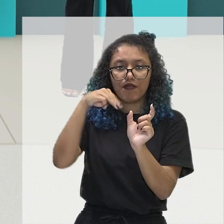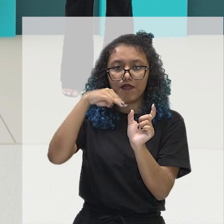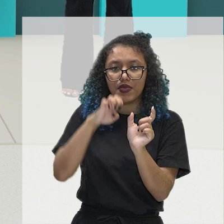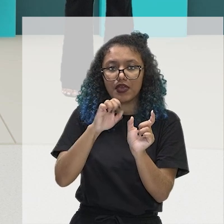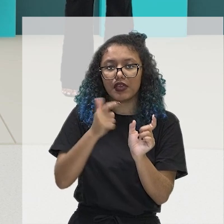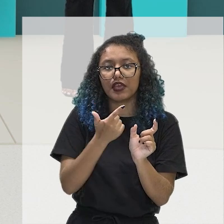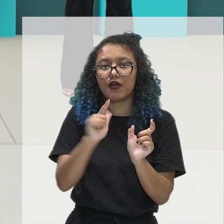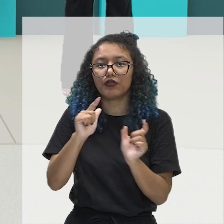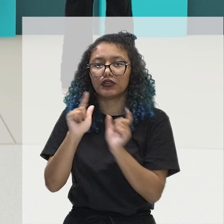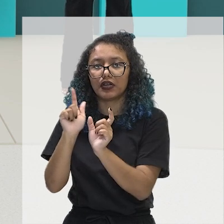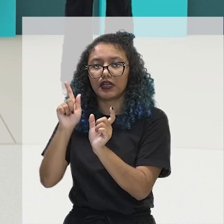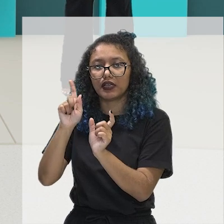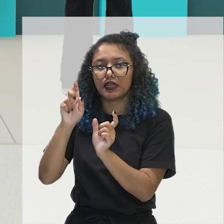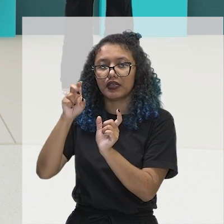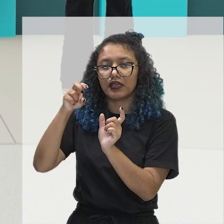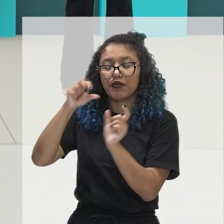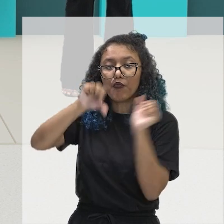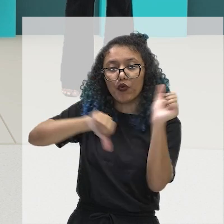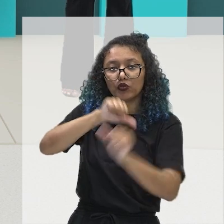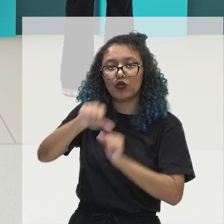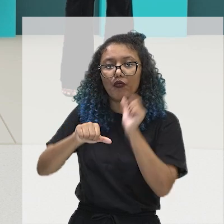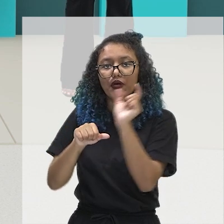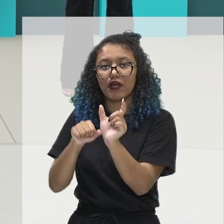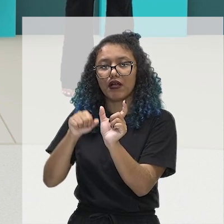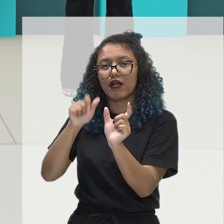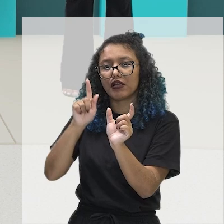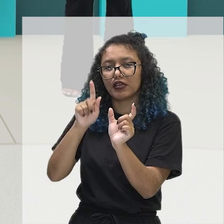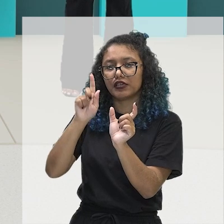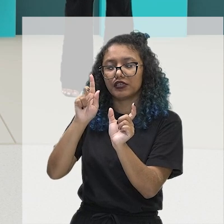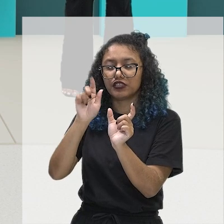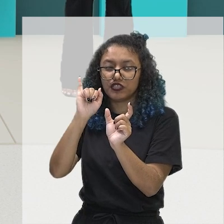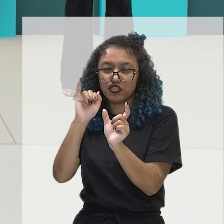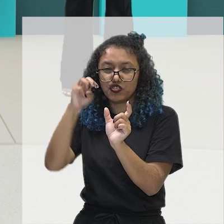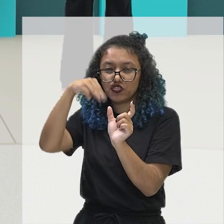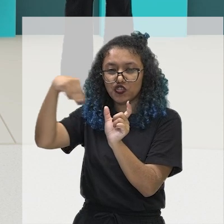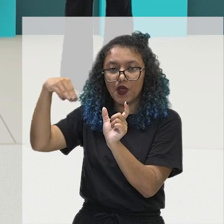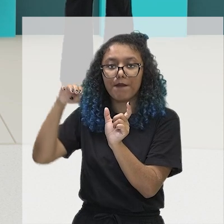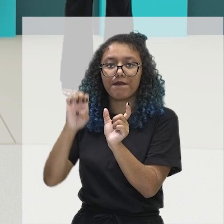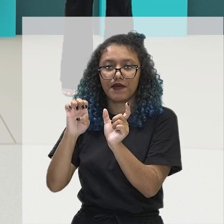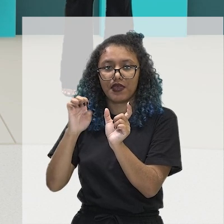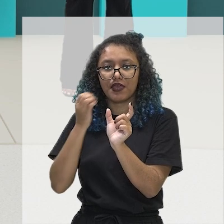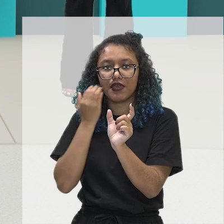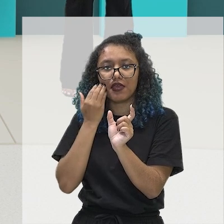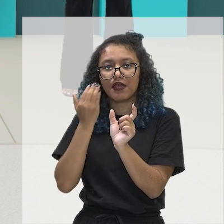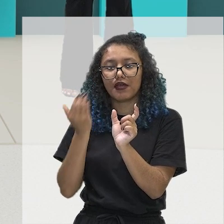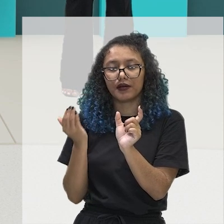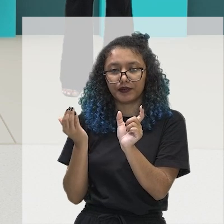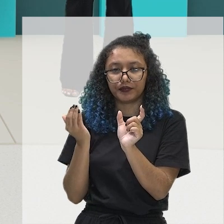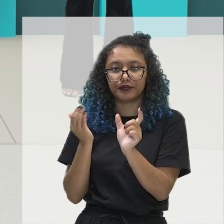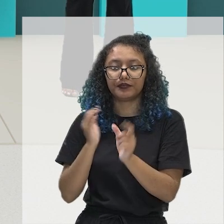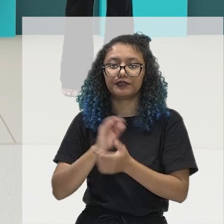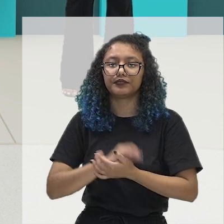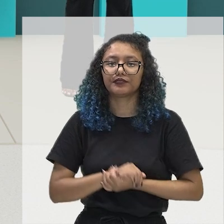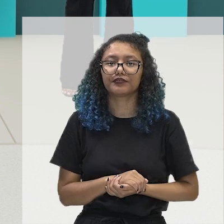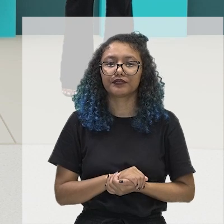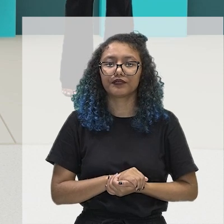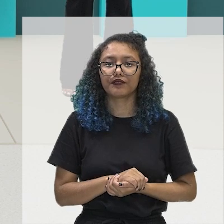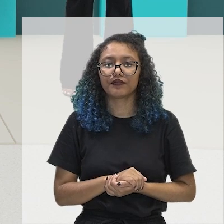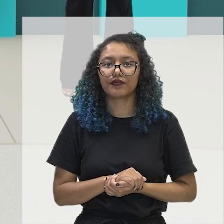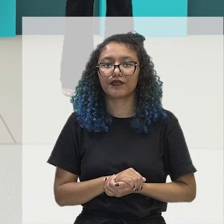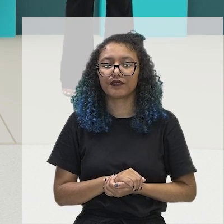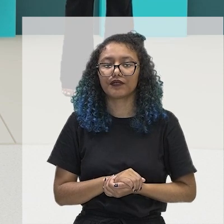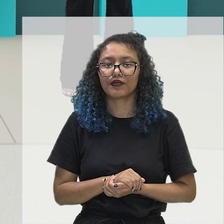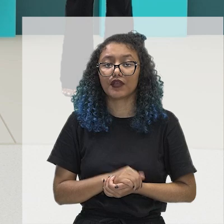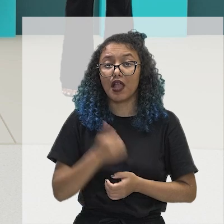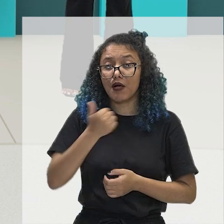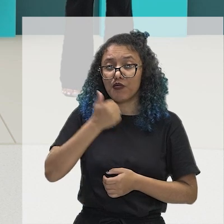hug. Olha só no que ela se transformou. Give me a hug. Give me a hug. Give me a hug,